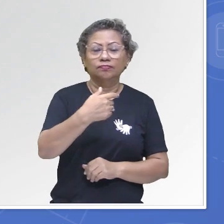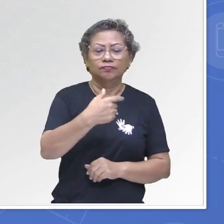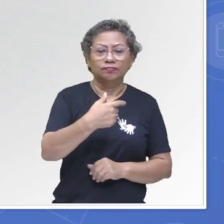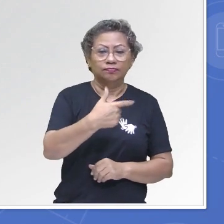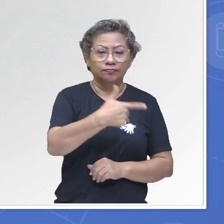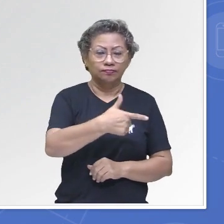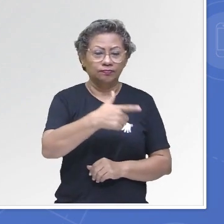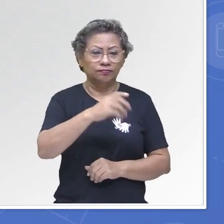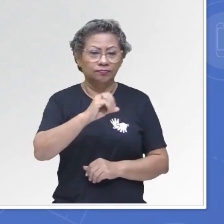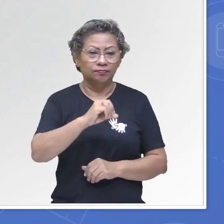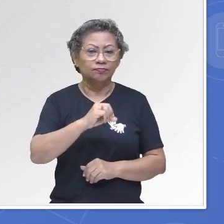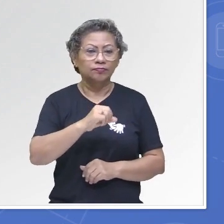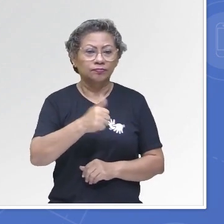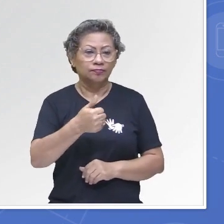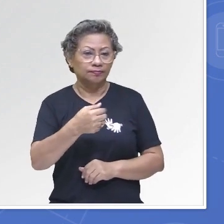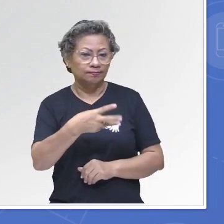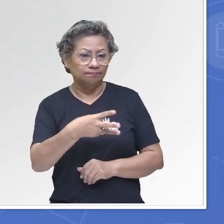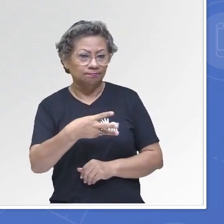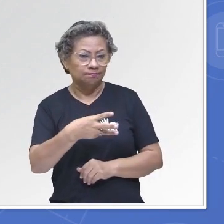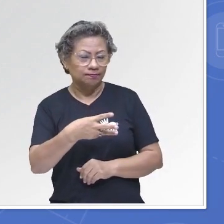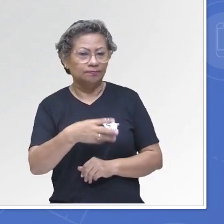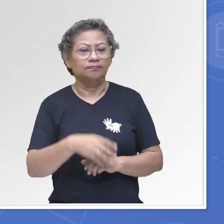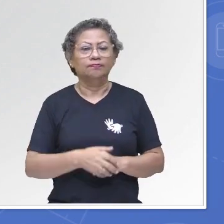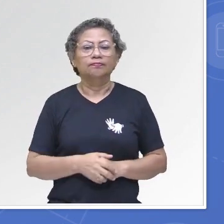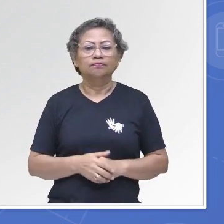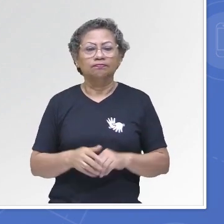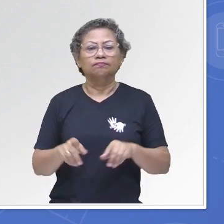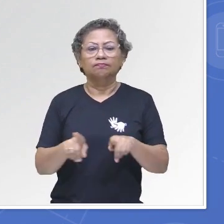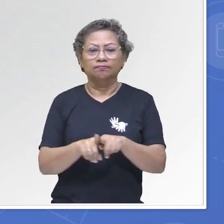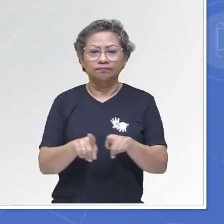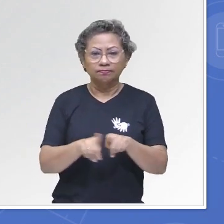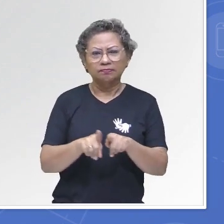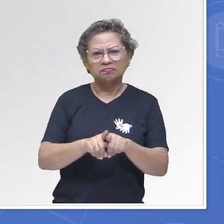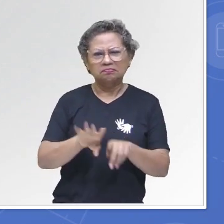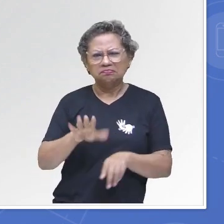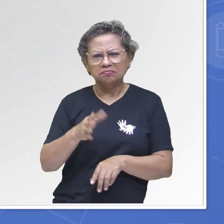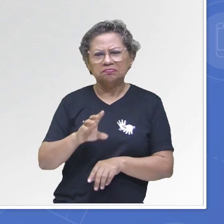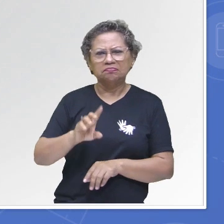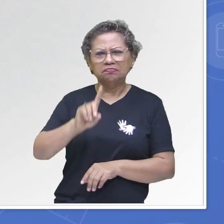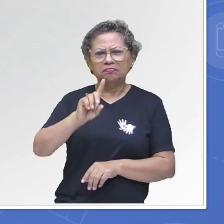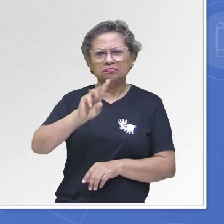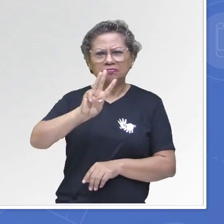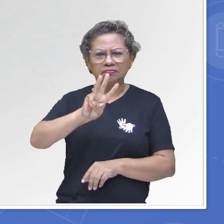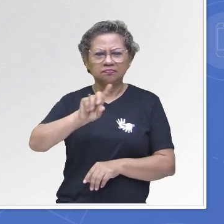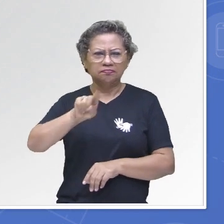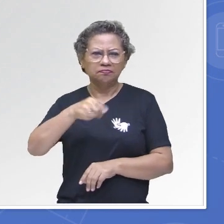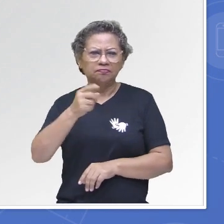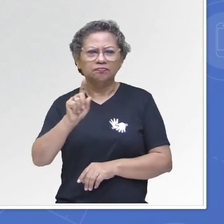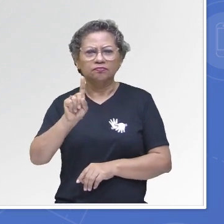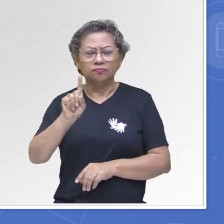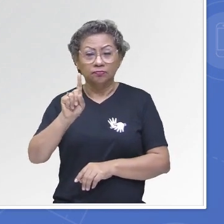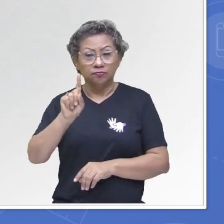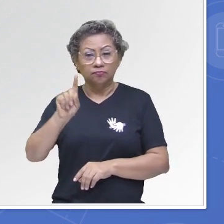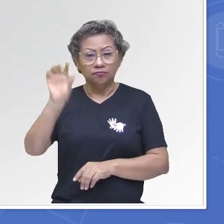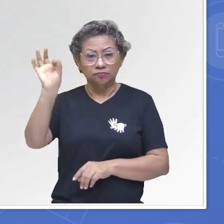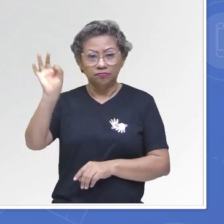bem maior entre os homens, 4,5%, do que entre as mulheres,